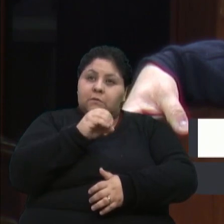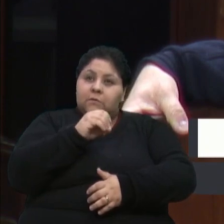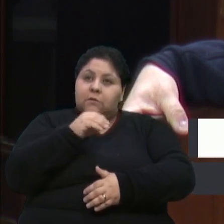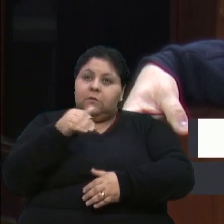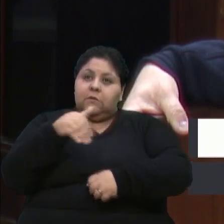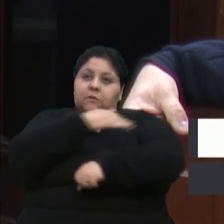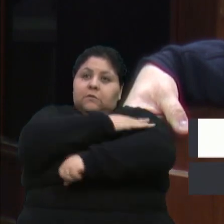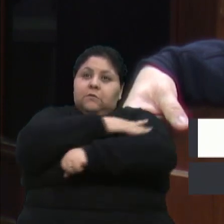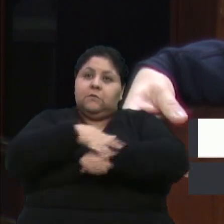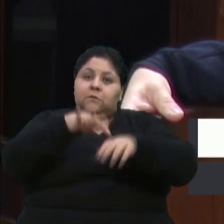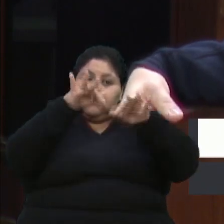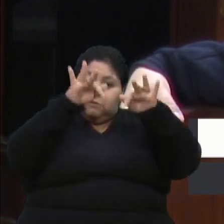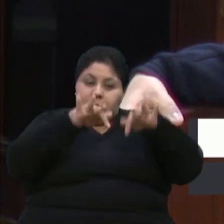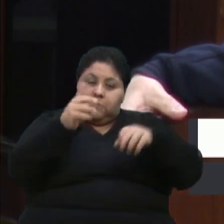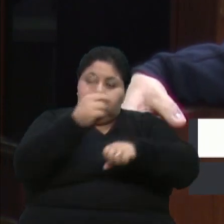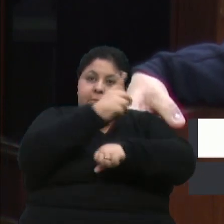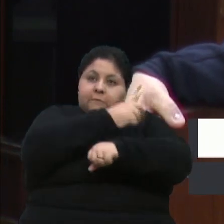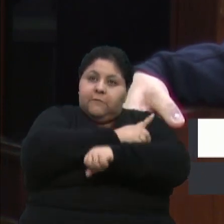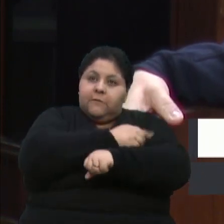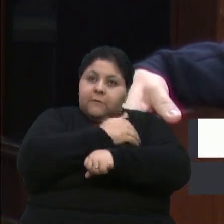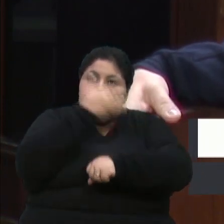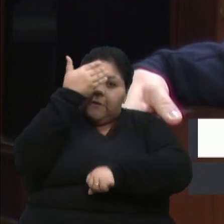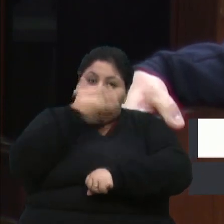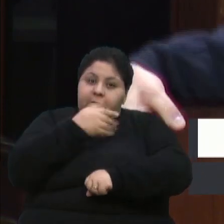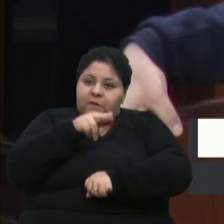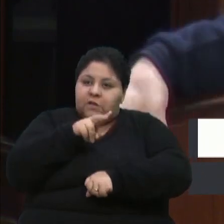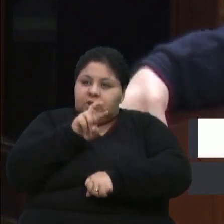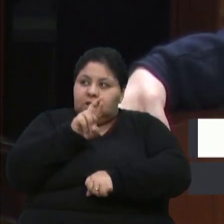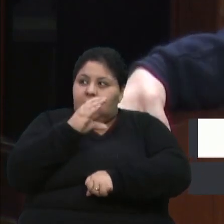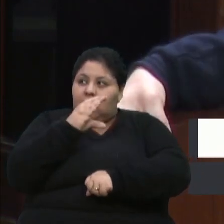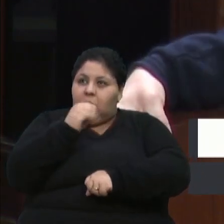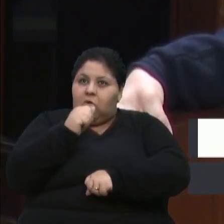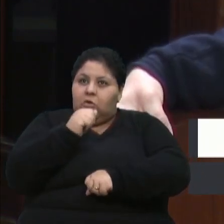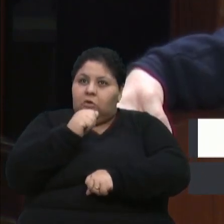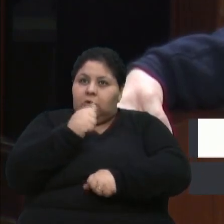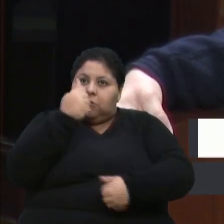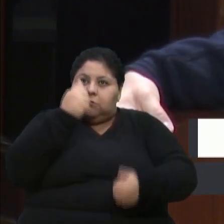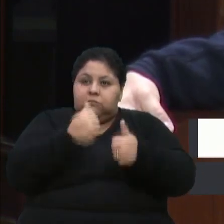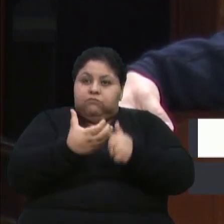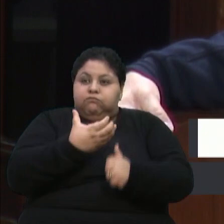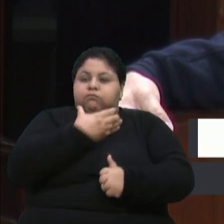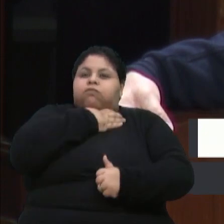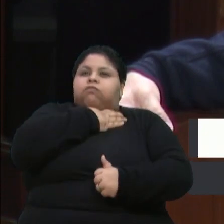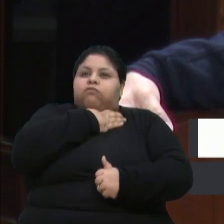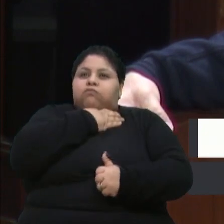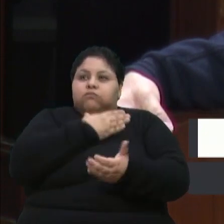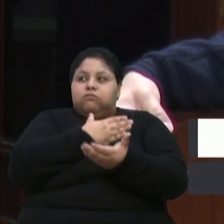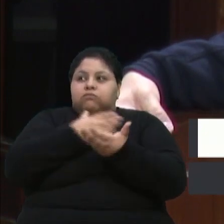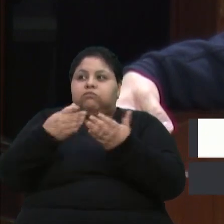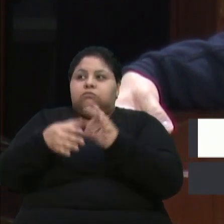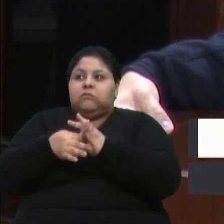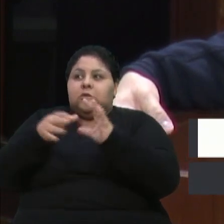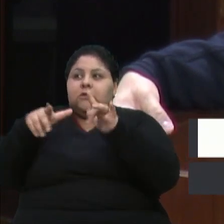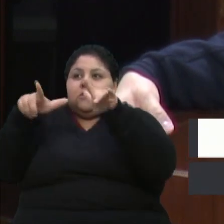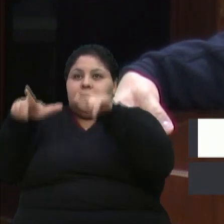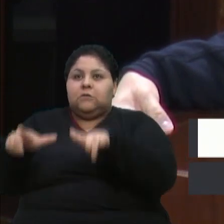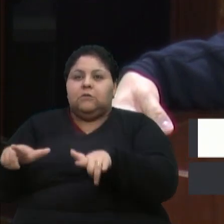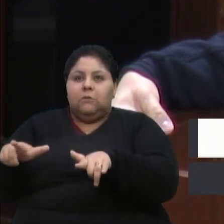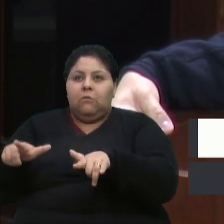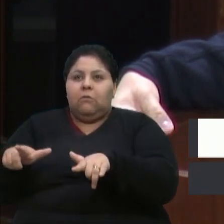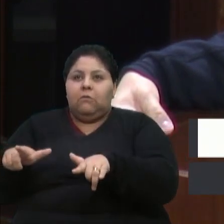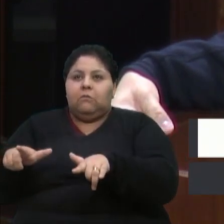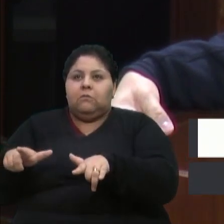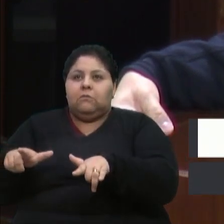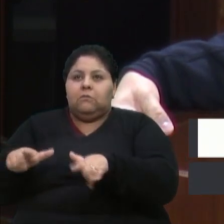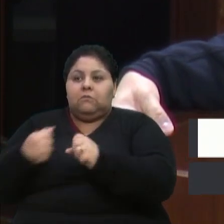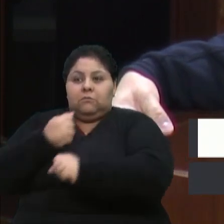da tarde, em frente à Urca, é um trânsito estrangulado. E se a gente começar a liberar espaços para essas grandes construções e a